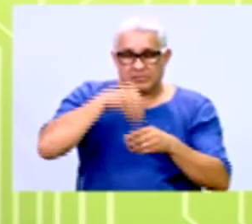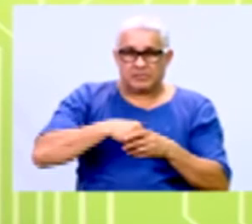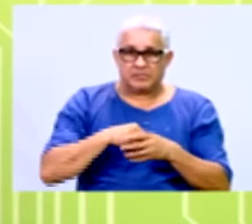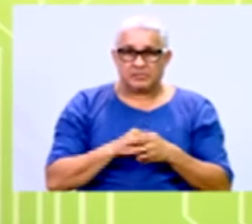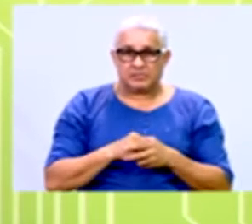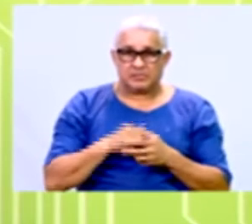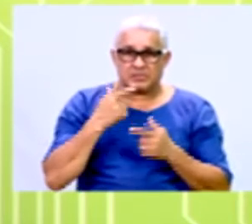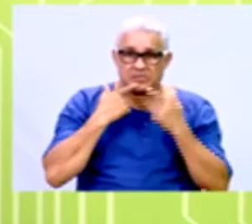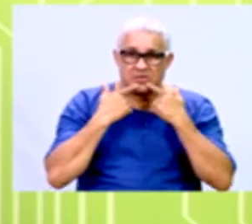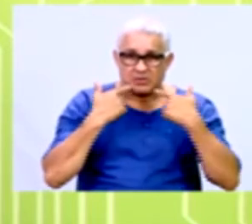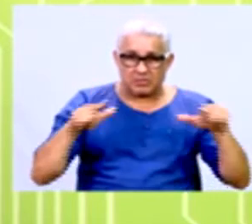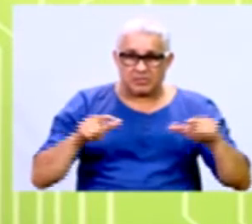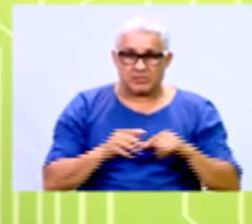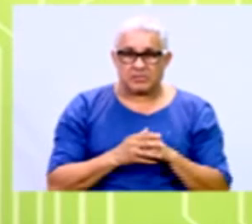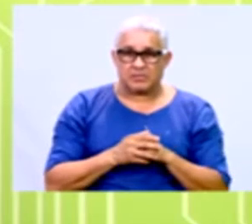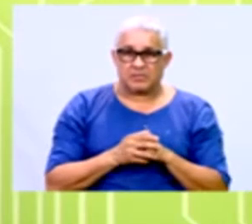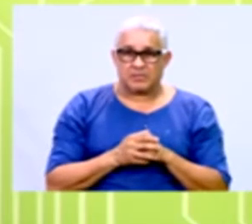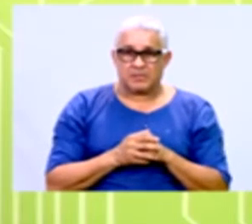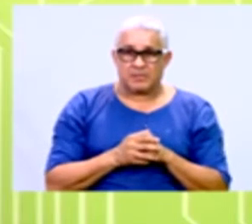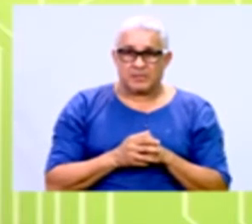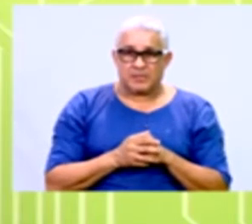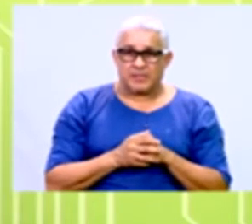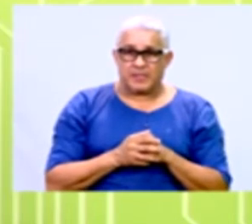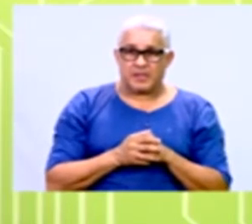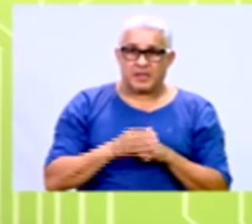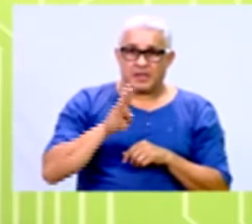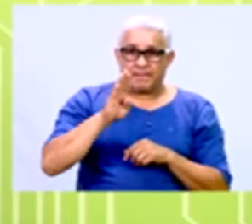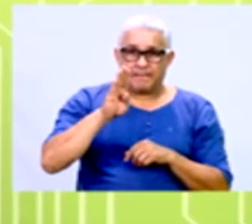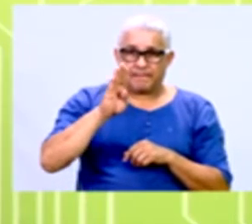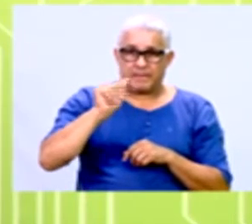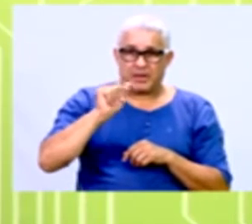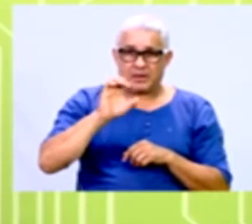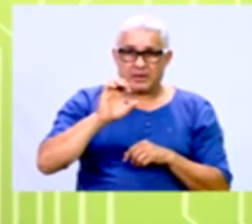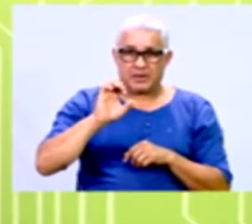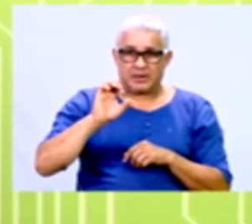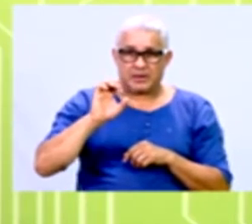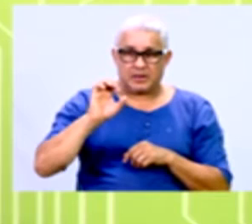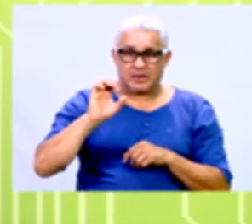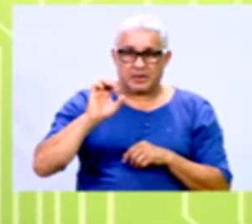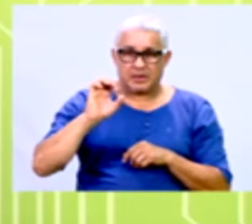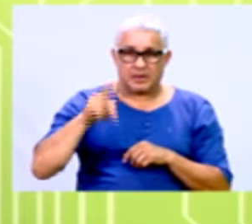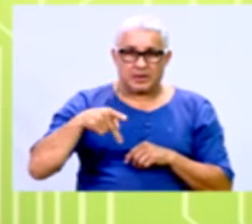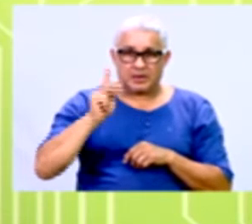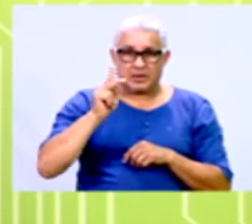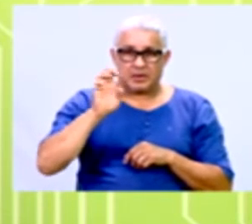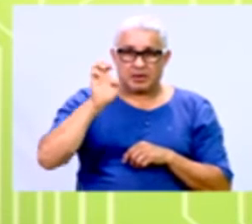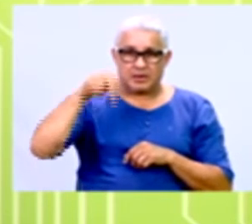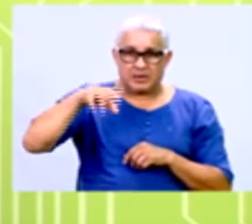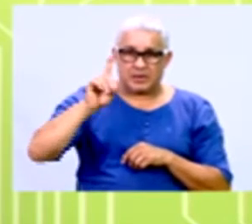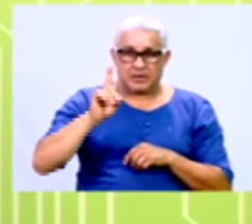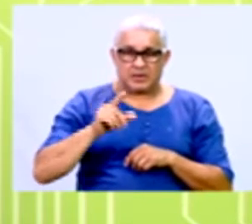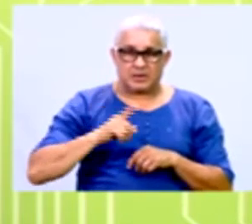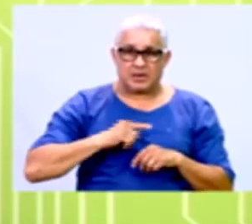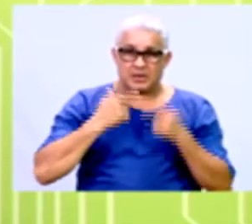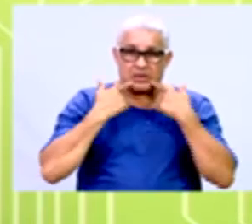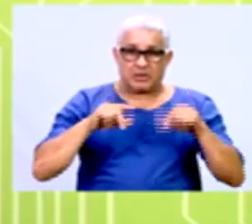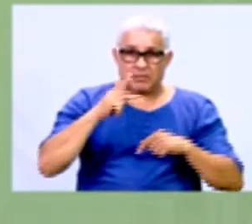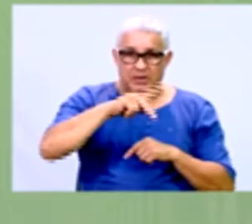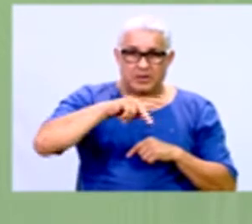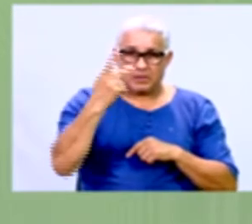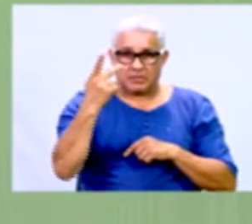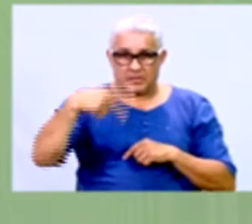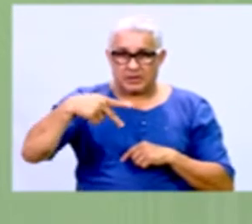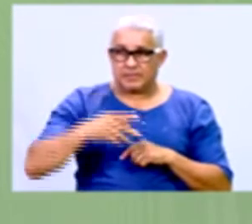uma linguagem no back-end, né? Trabalhando com uma linguagem PHP, aqui no caso que a gente está vendo no exemplo, né? Vamos lá,